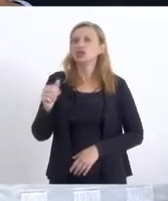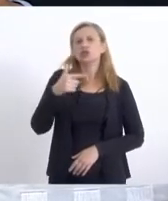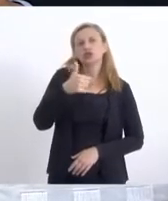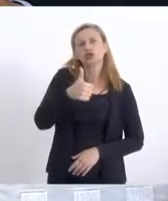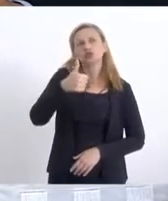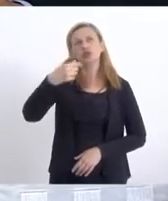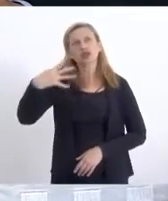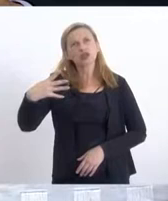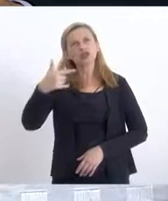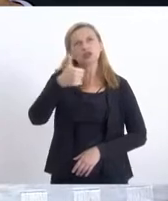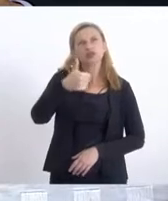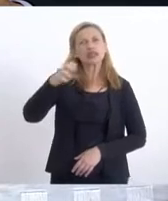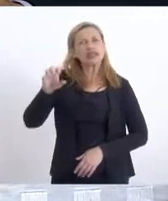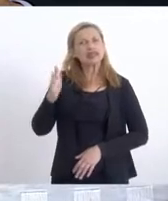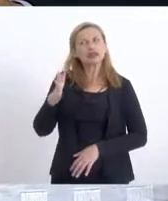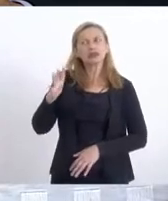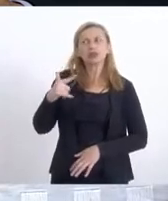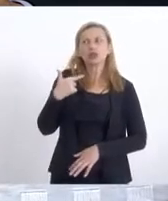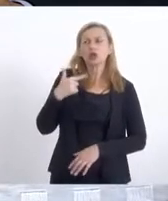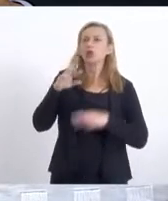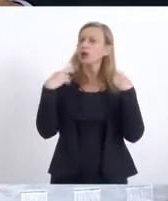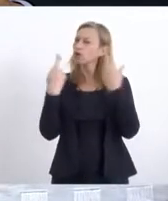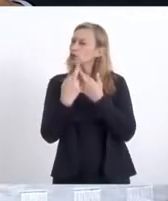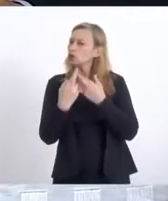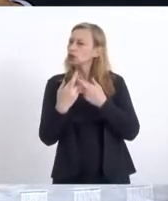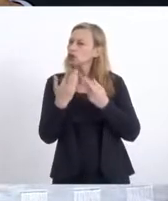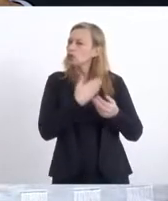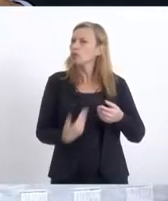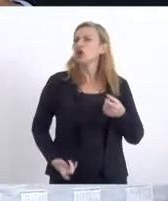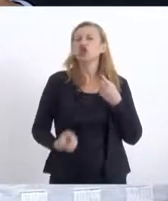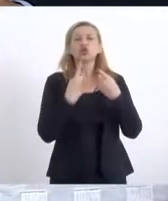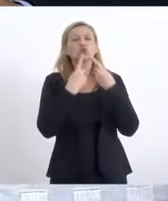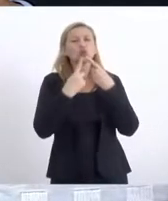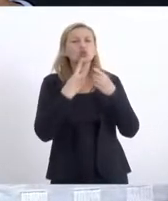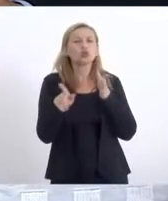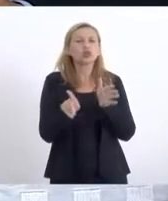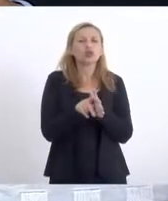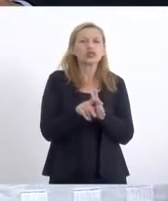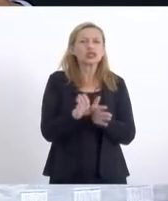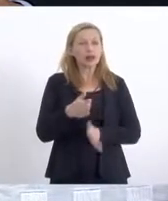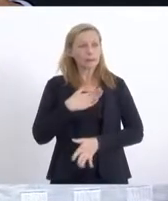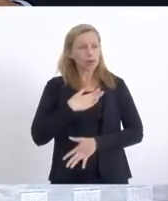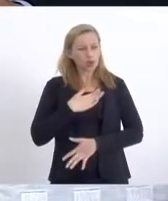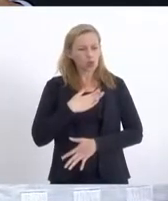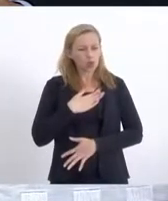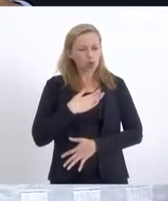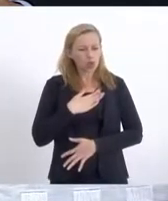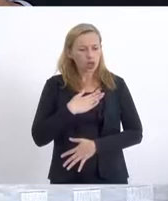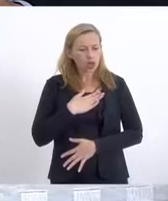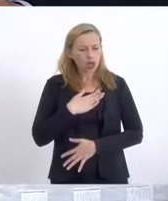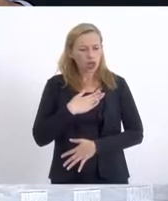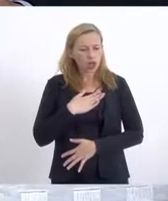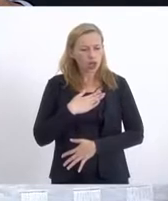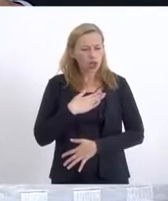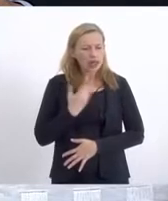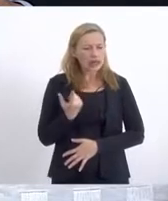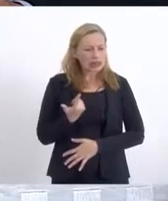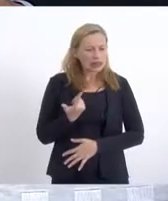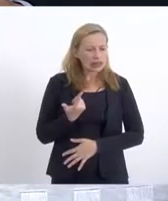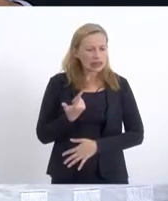2014 ou 2015, uma audiência pública, porque a gente veio discutir um projeto de minha autoria que